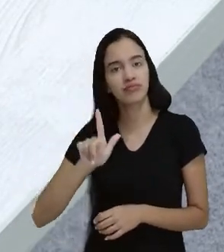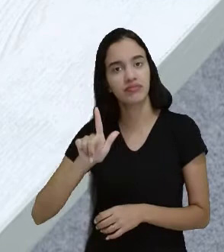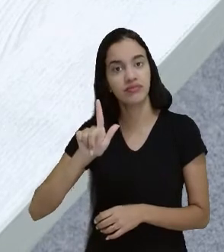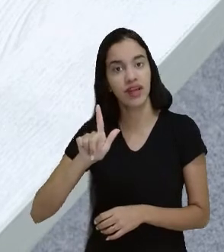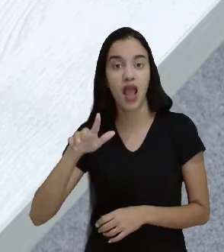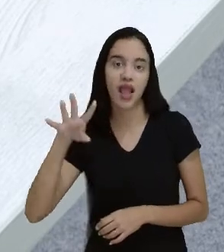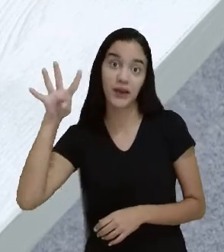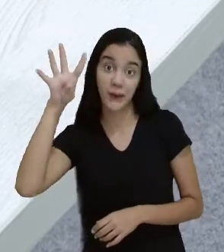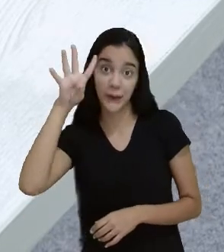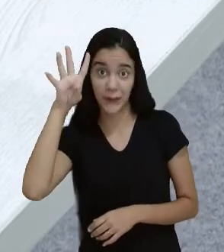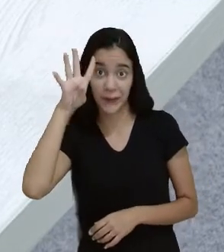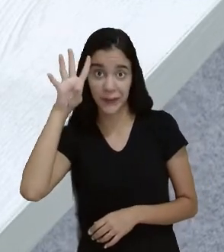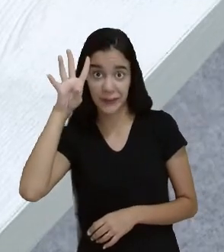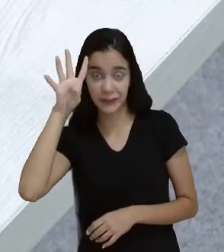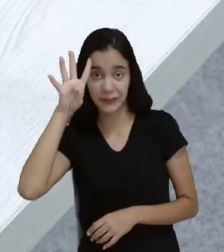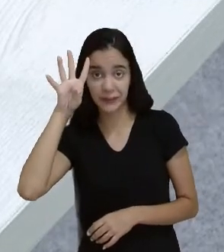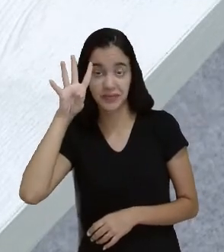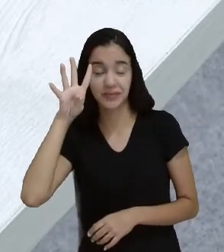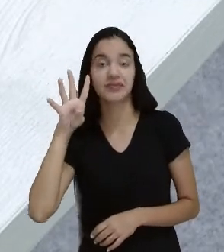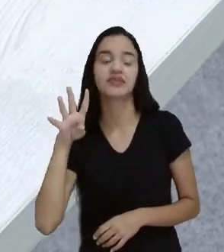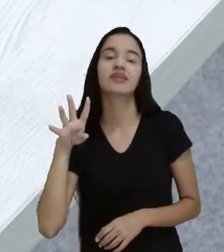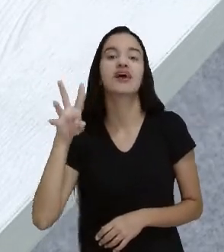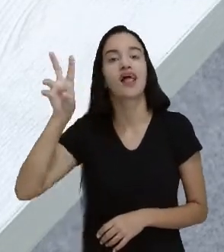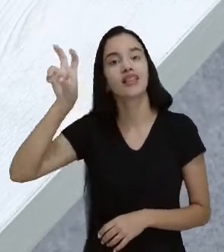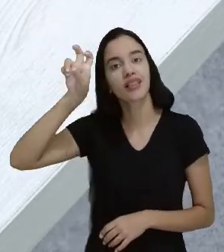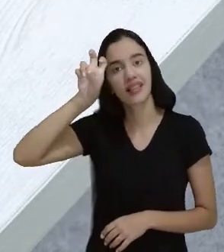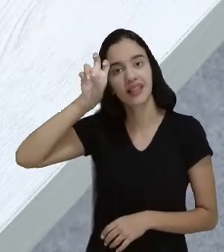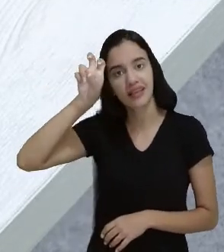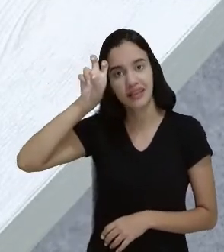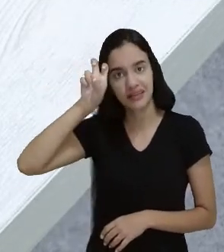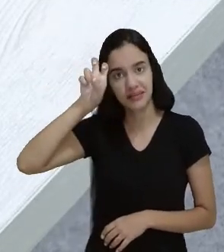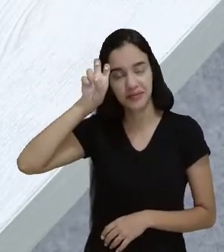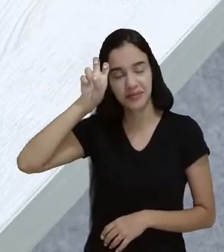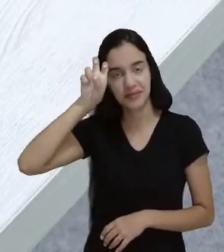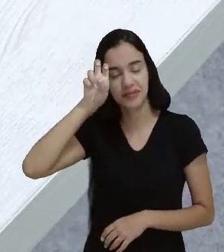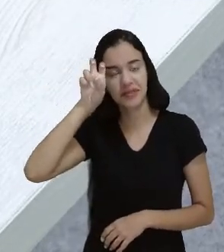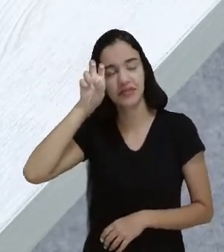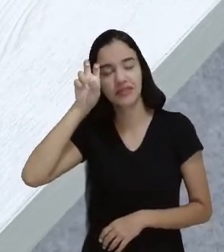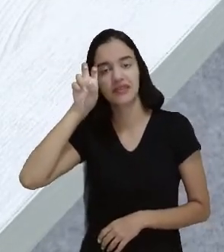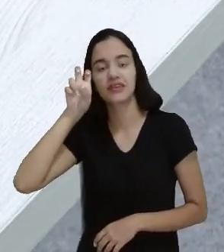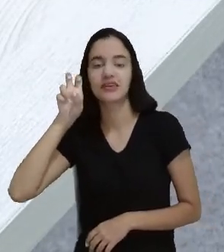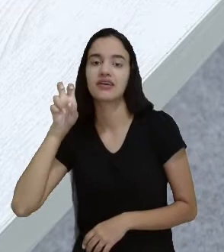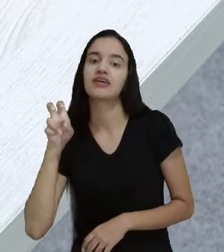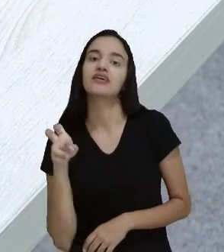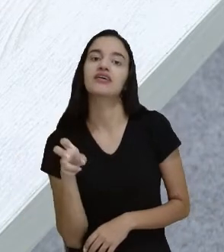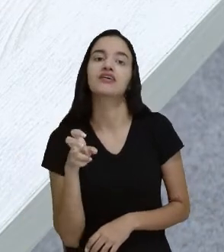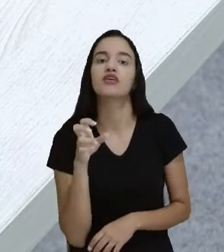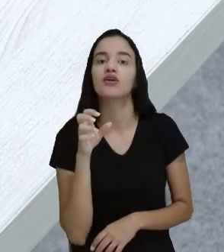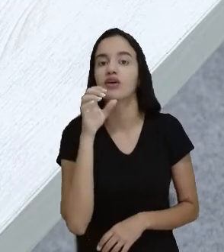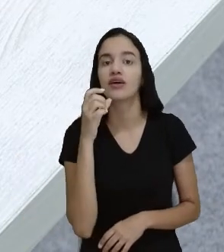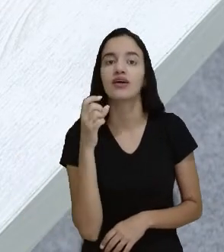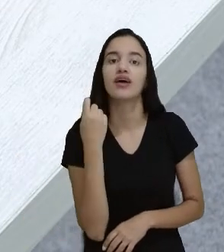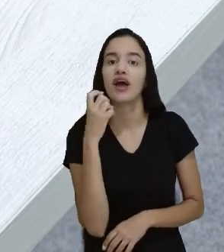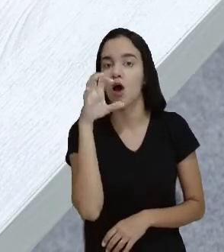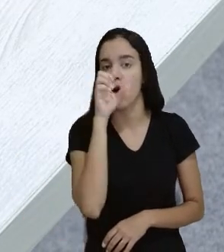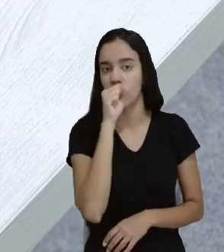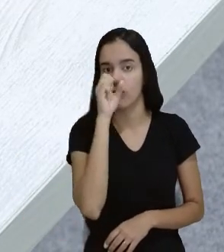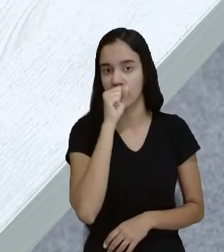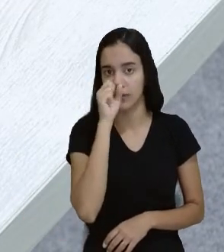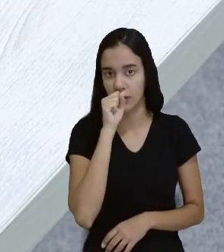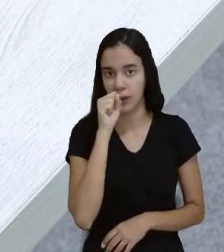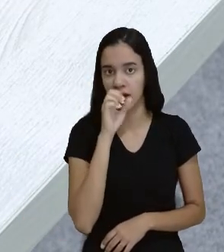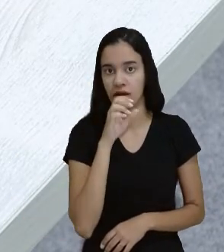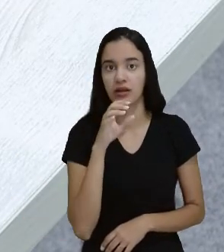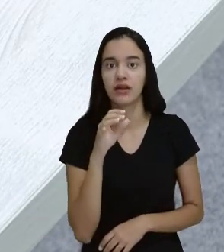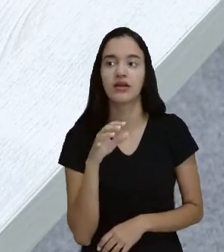quarta. O segundo Q, que é da quinta. O S, que é o sábado, é o segundo S. O primeiro S